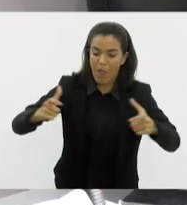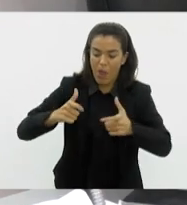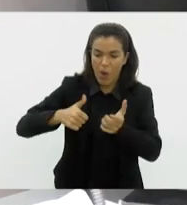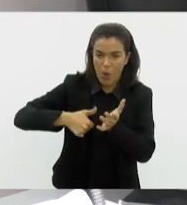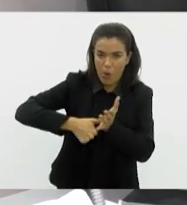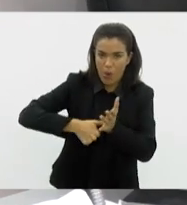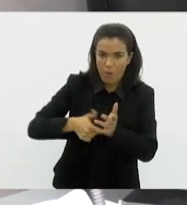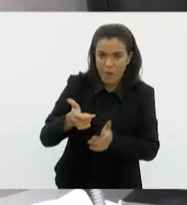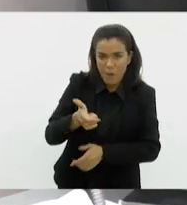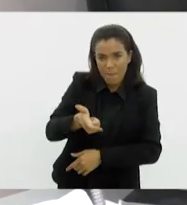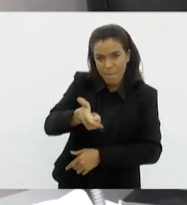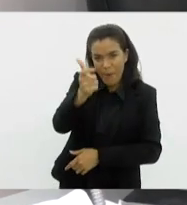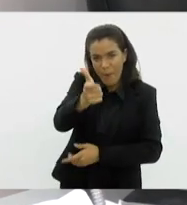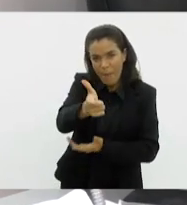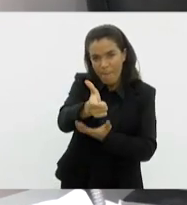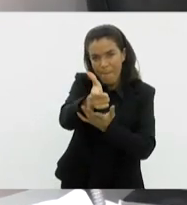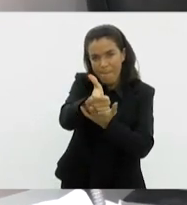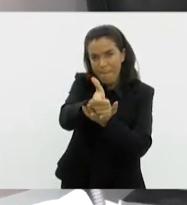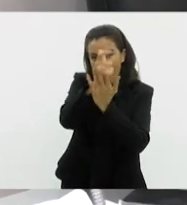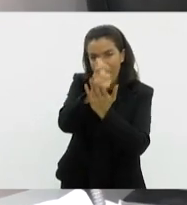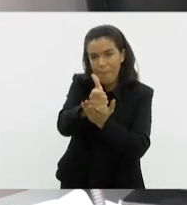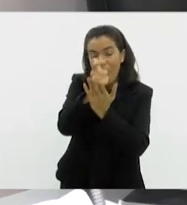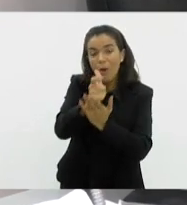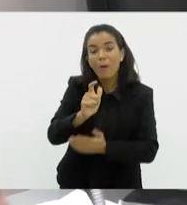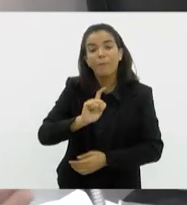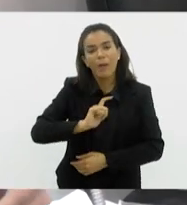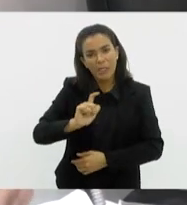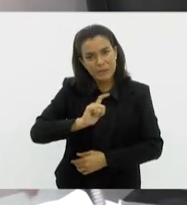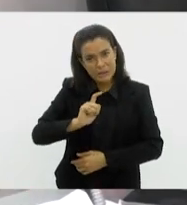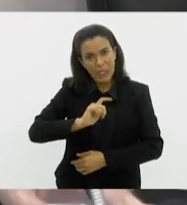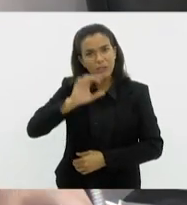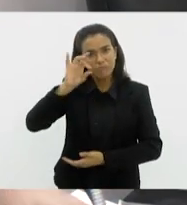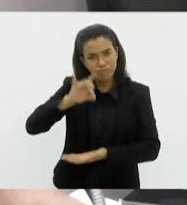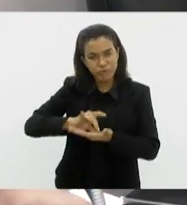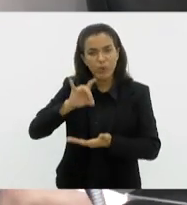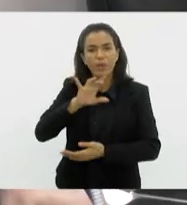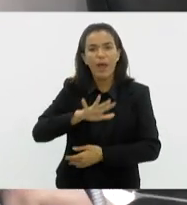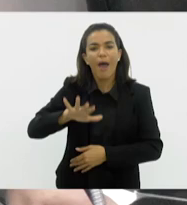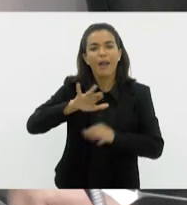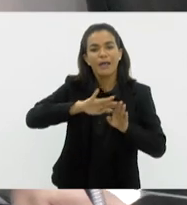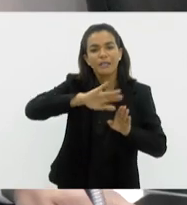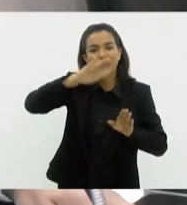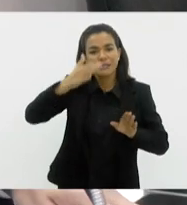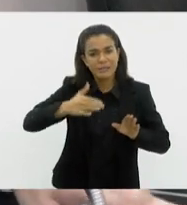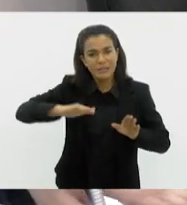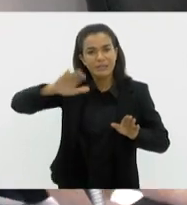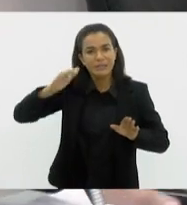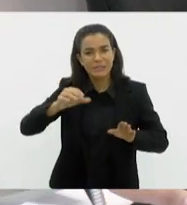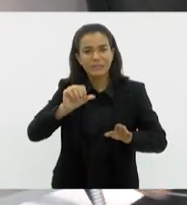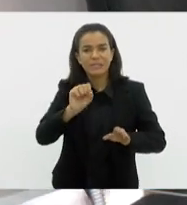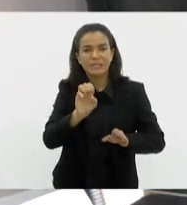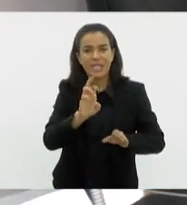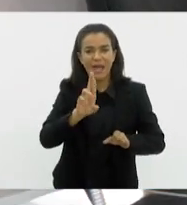de tiro, mas tem um circuito consagrado, por exemplo, na região serrana, que tem em Nova Friburgo um dos clubes de tiro